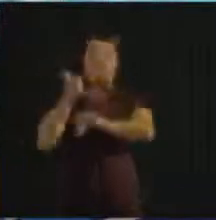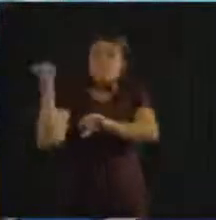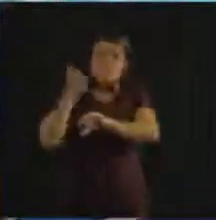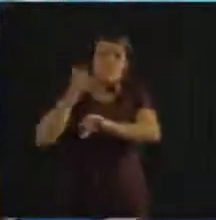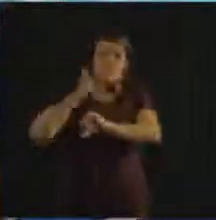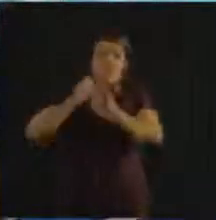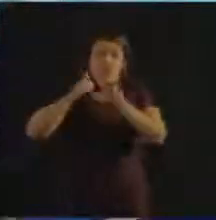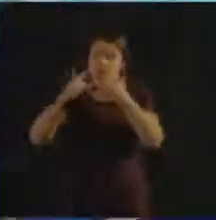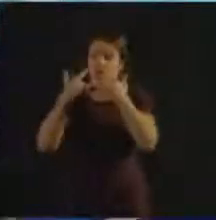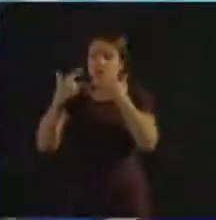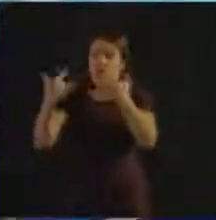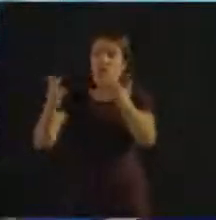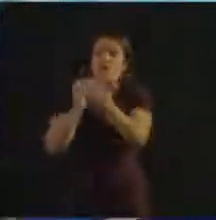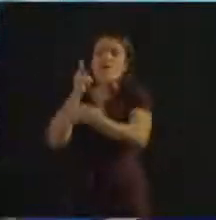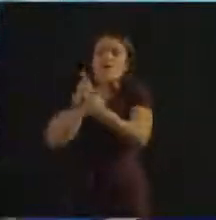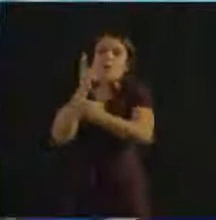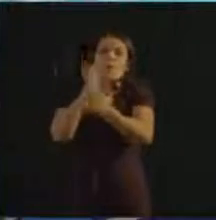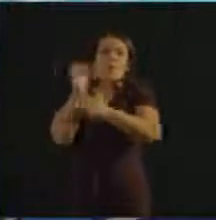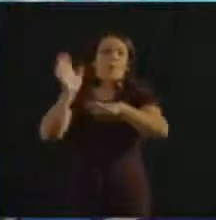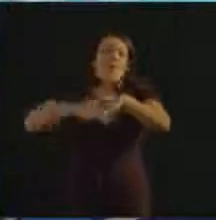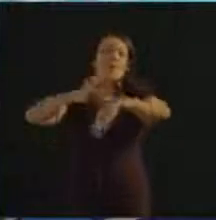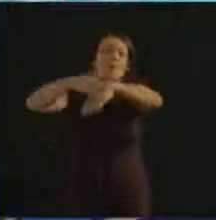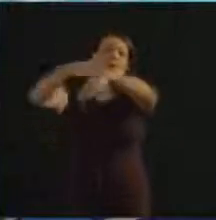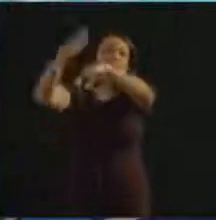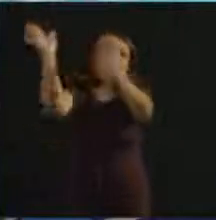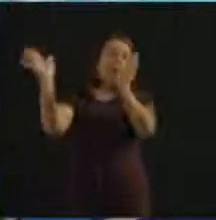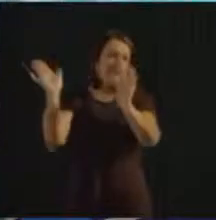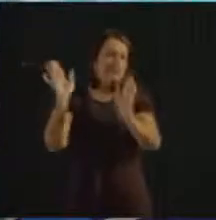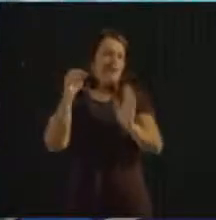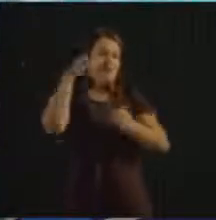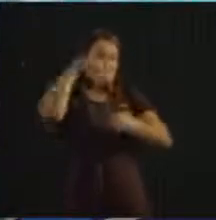televisão. Então, nós temos que começar e não parar. Porque, realmente,